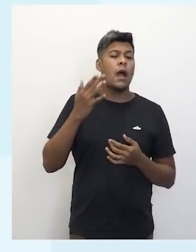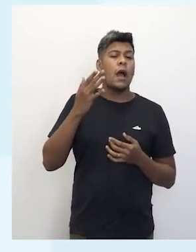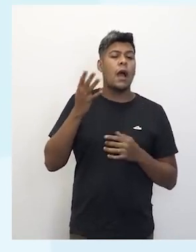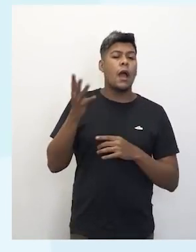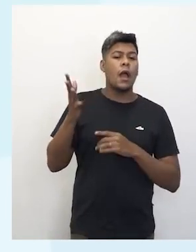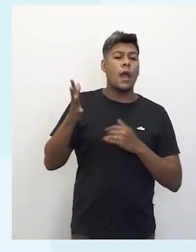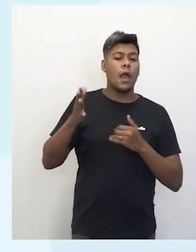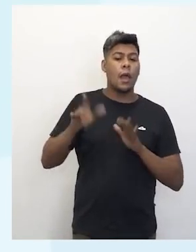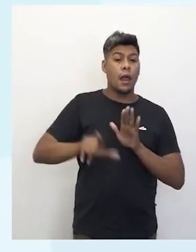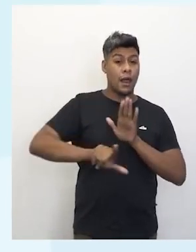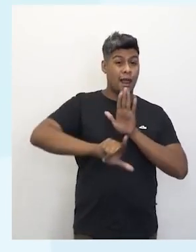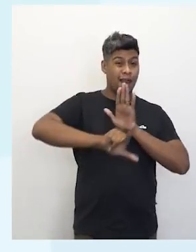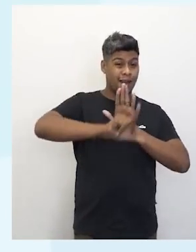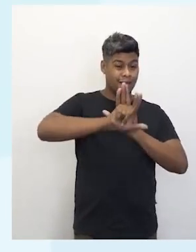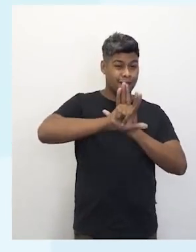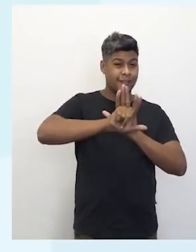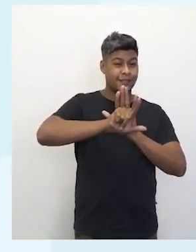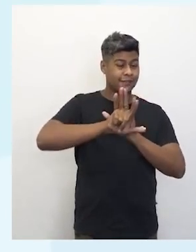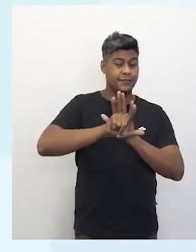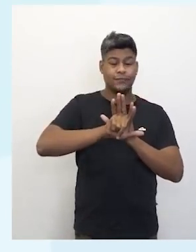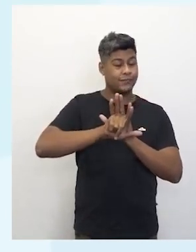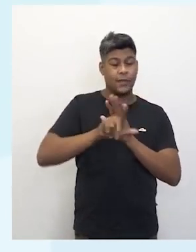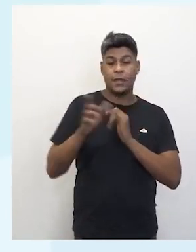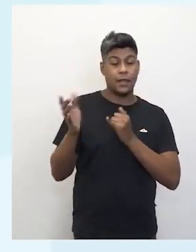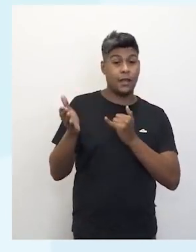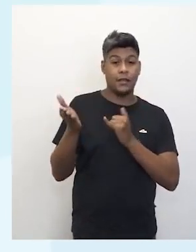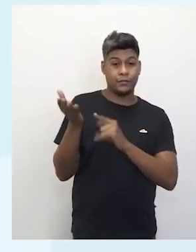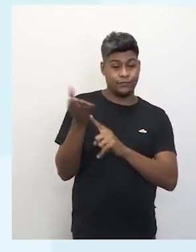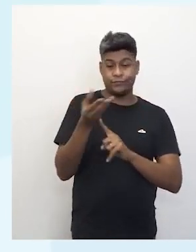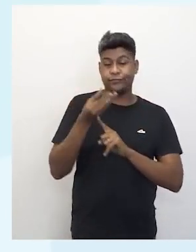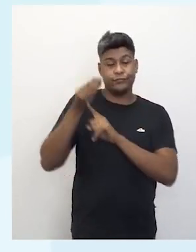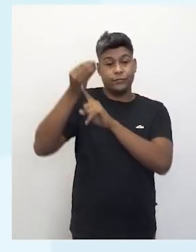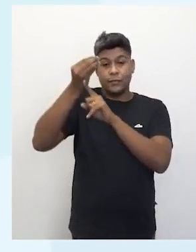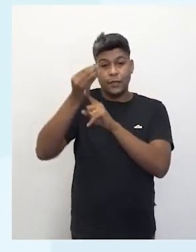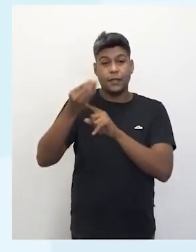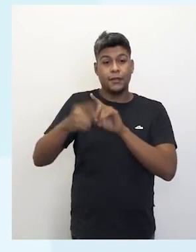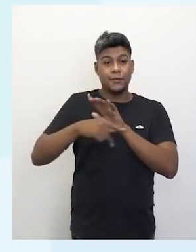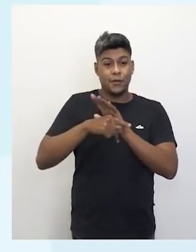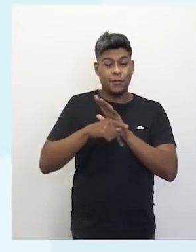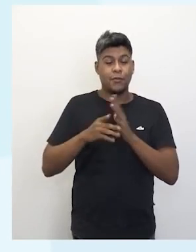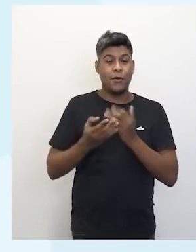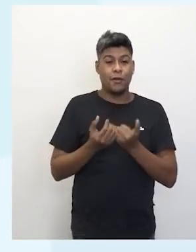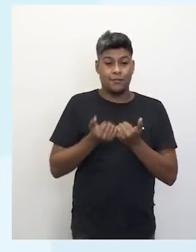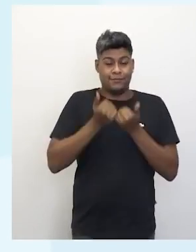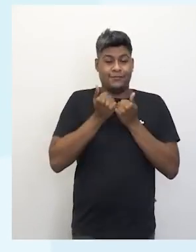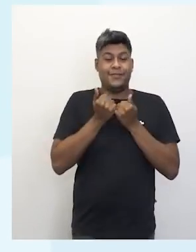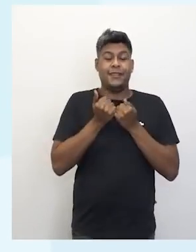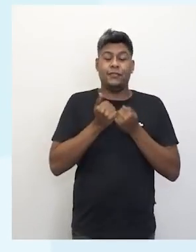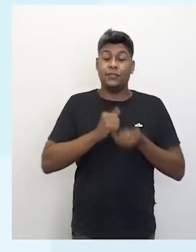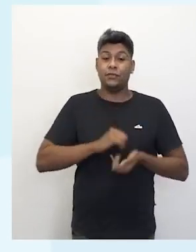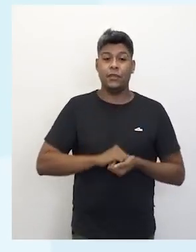de legitimação em arte? Citem um exemplo para nós. A gente volta já já, é um minutinho só.